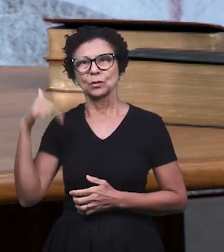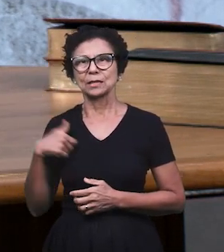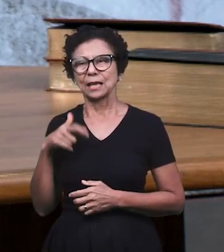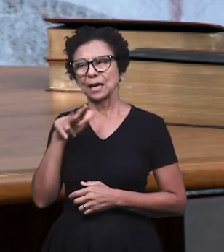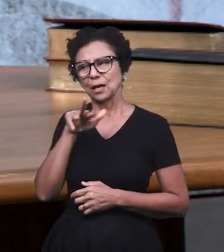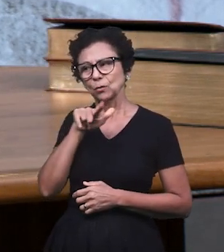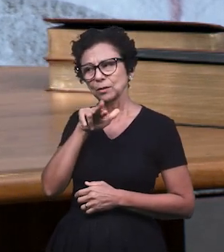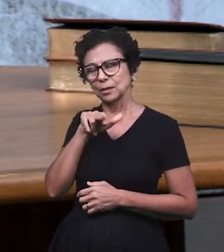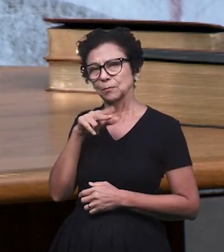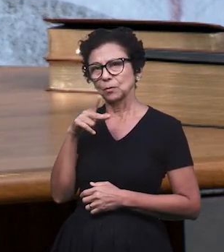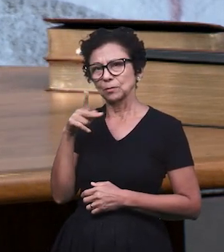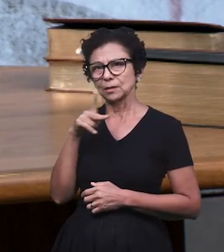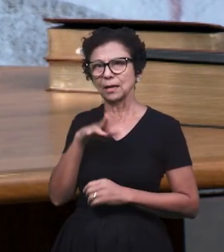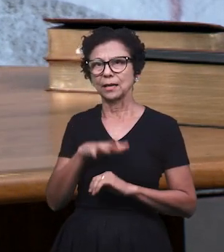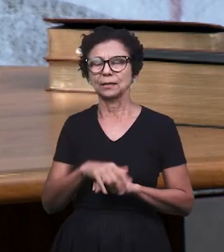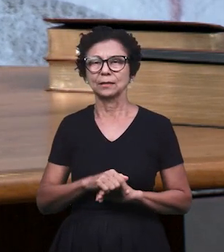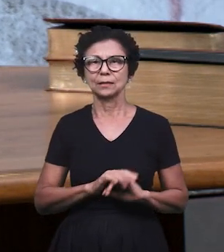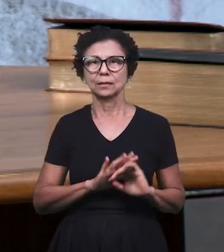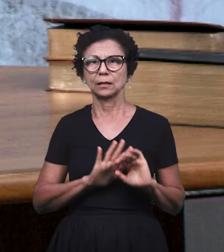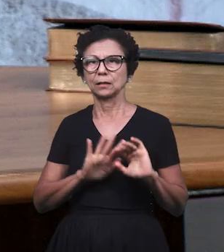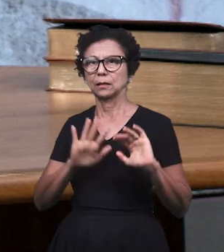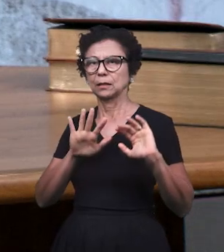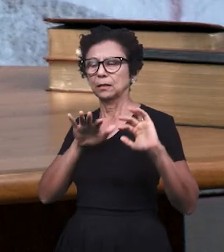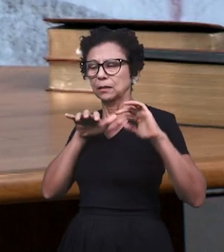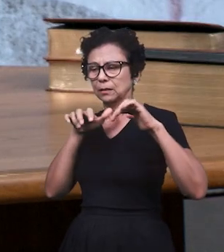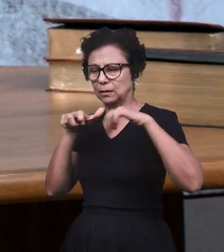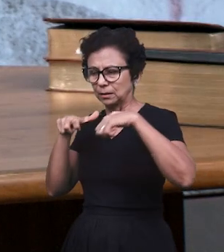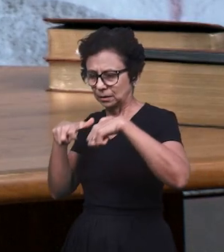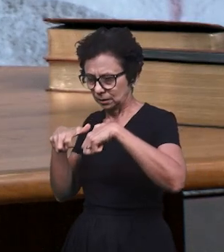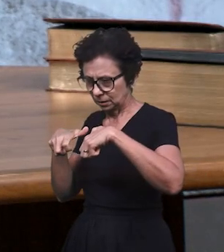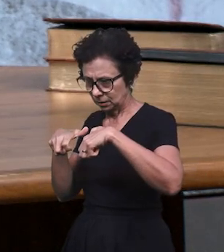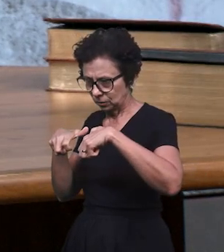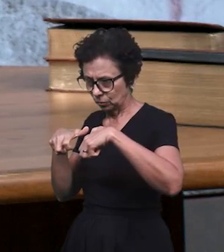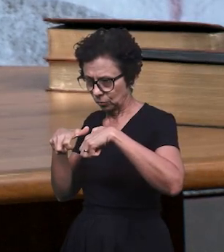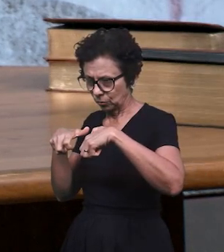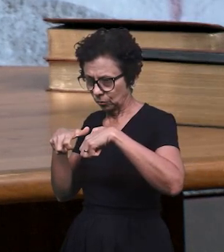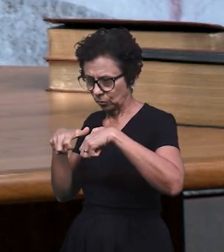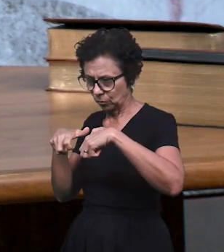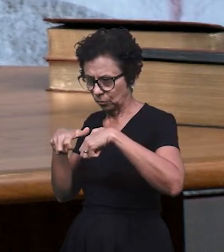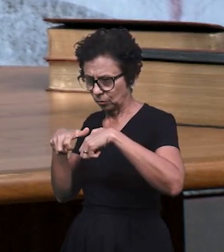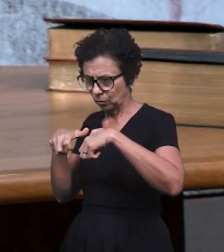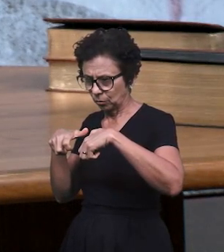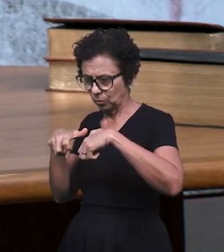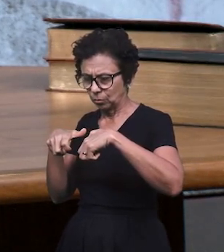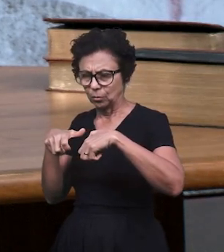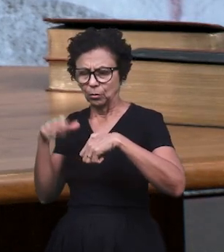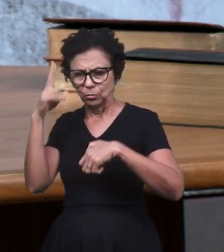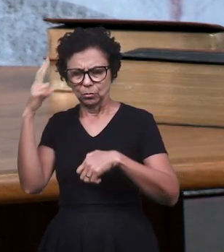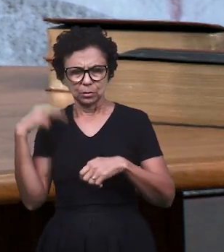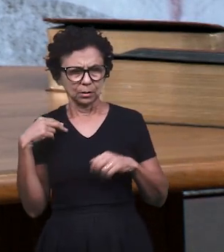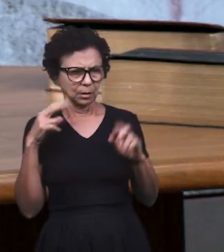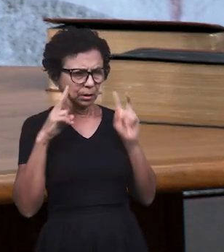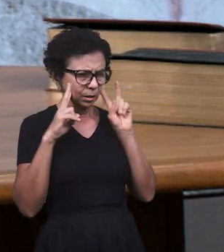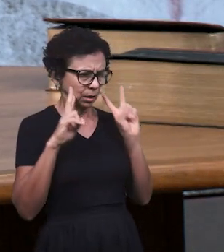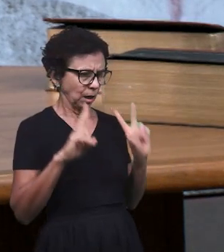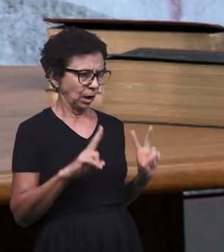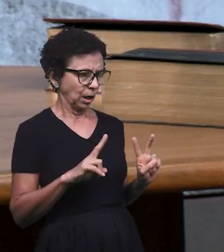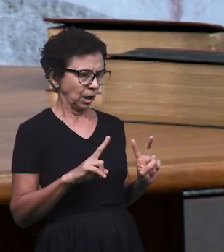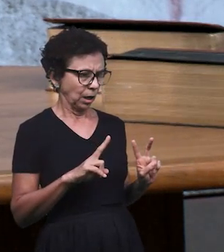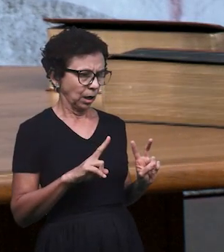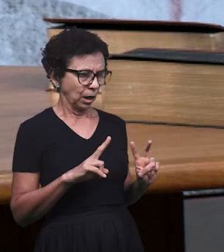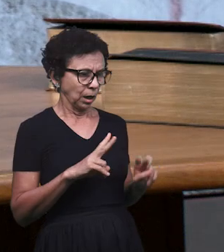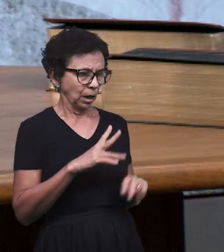na terra. E José, vendo seus irmãos, conheceu-os, porém